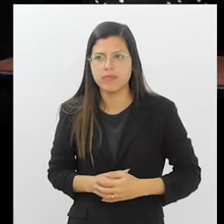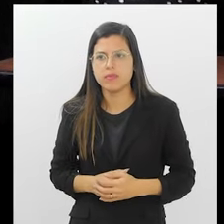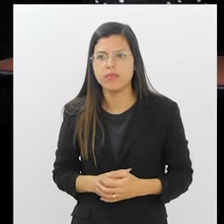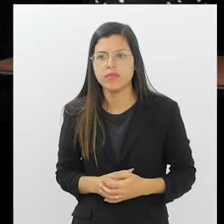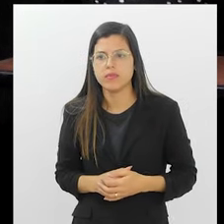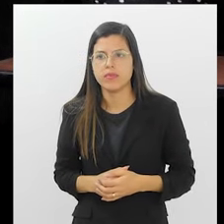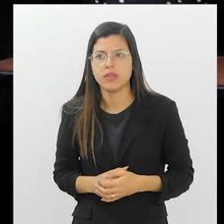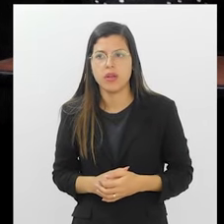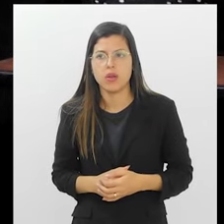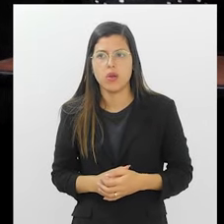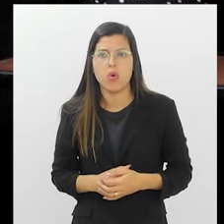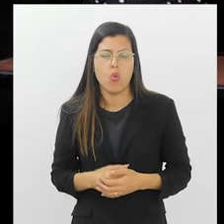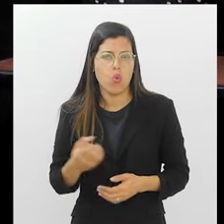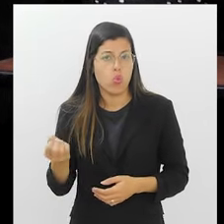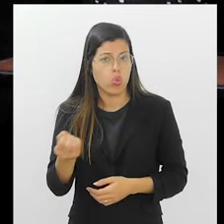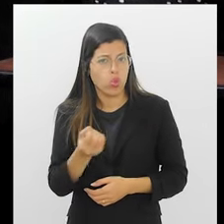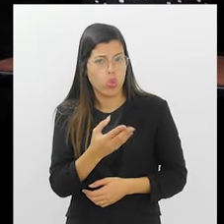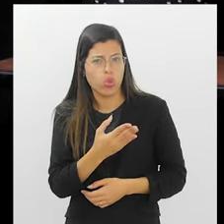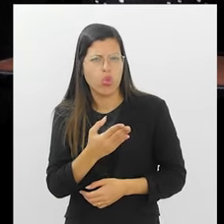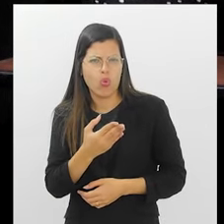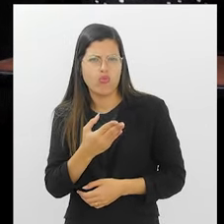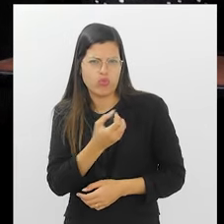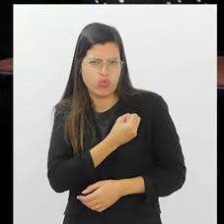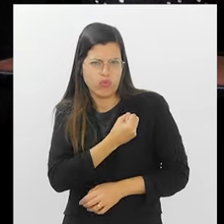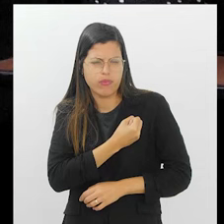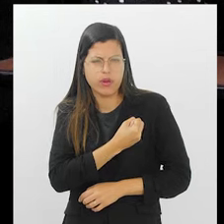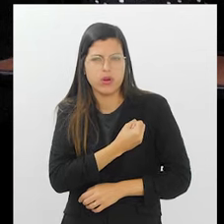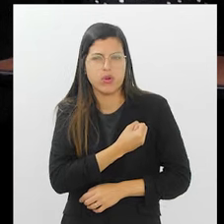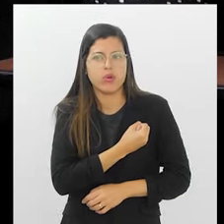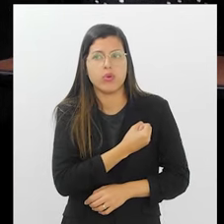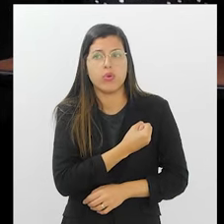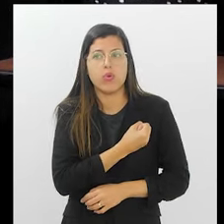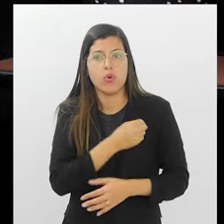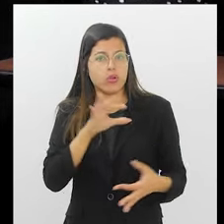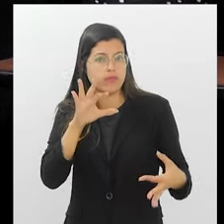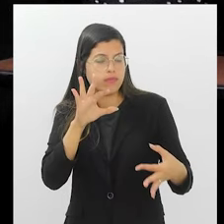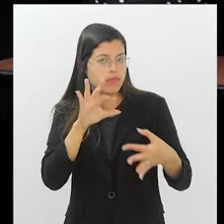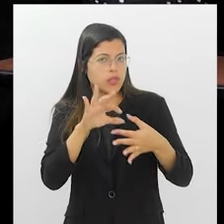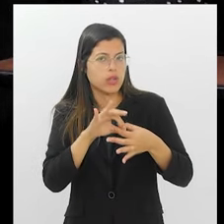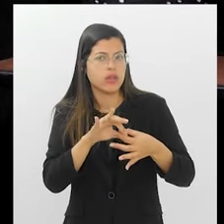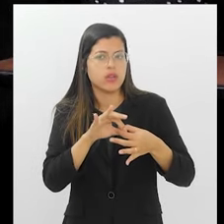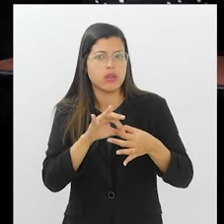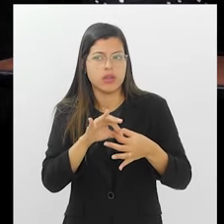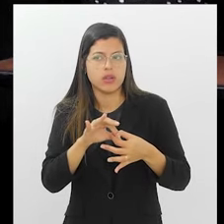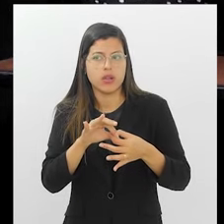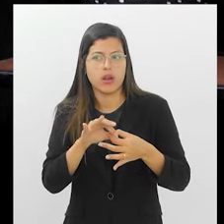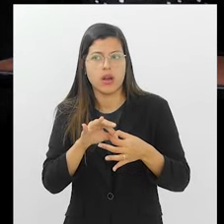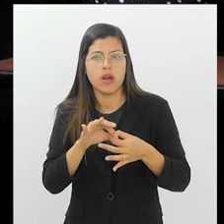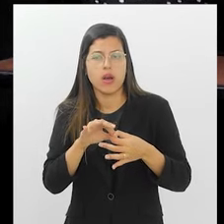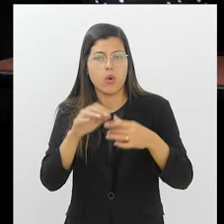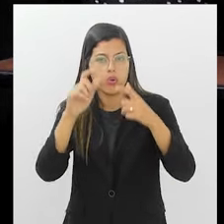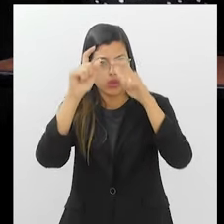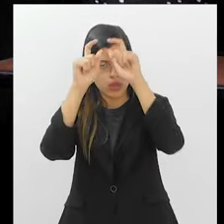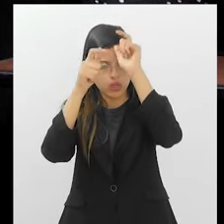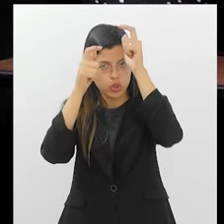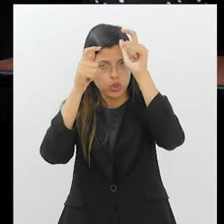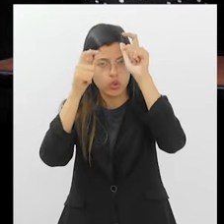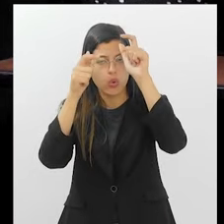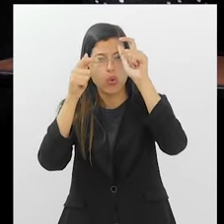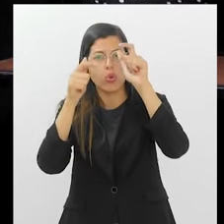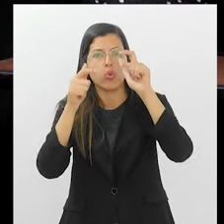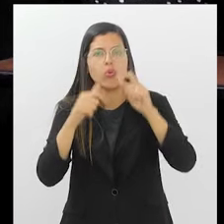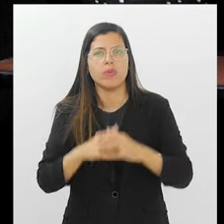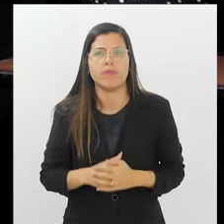Né? O próprio novo código, né, ele associa o